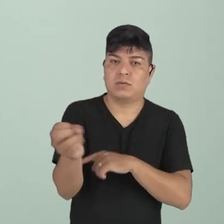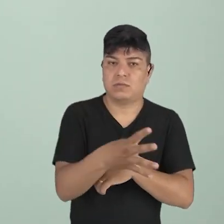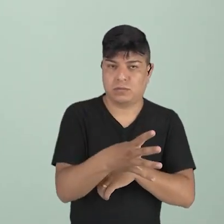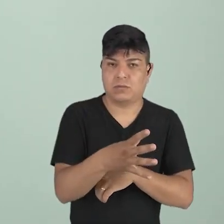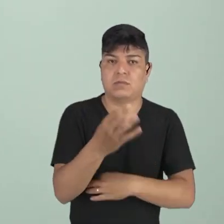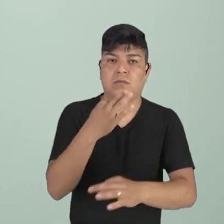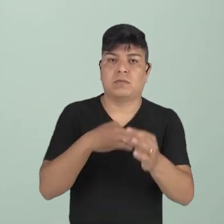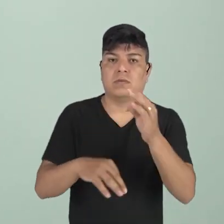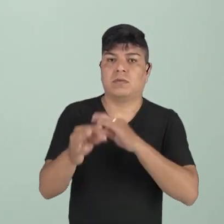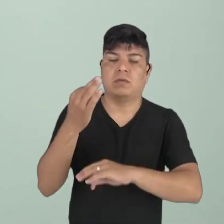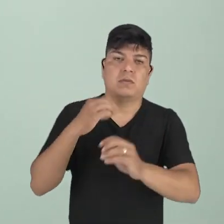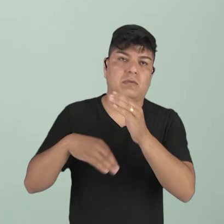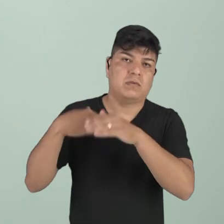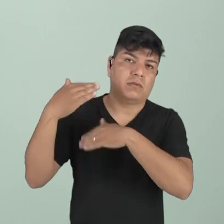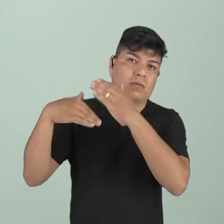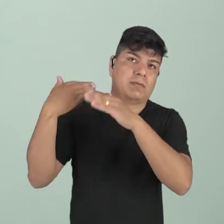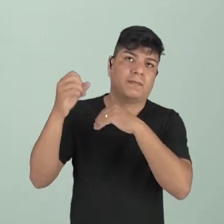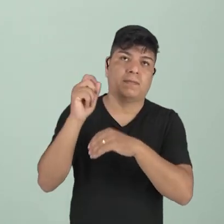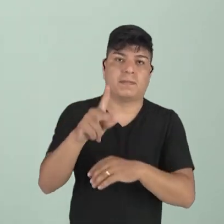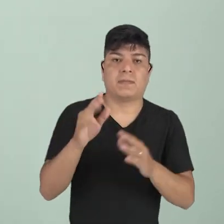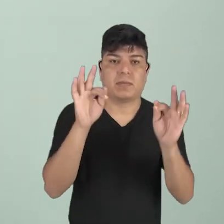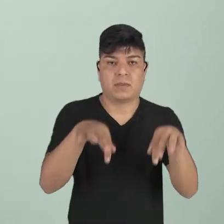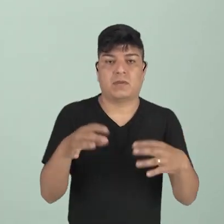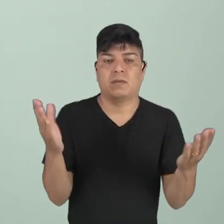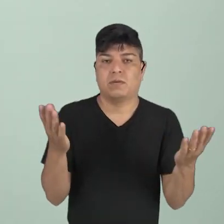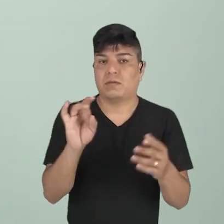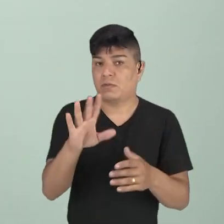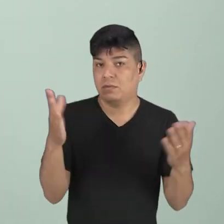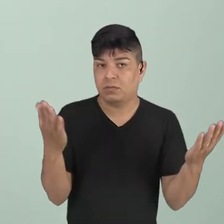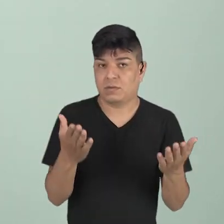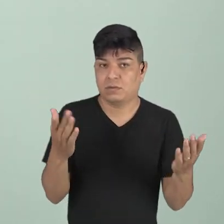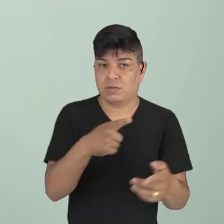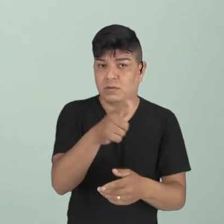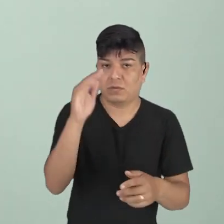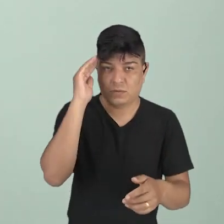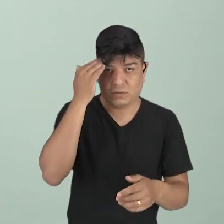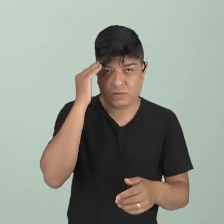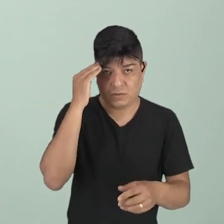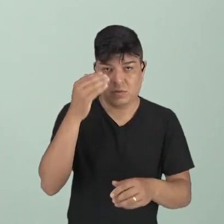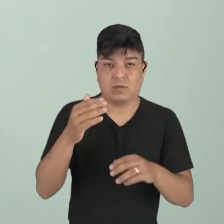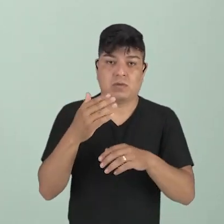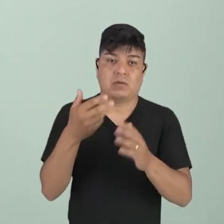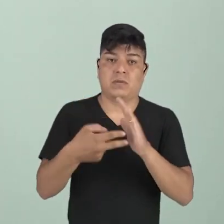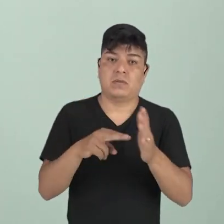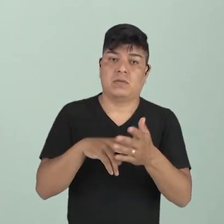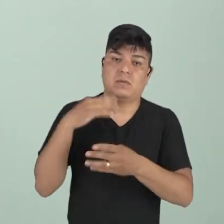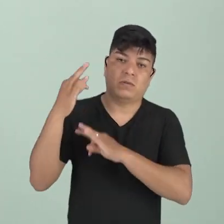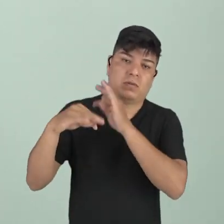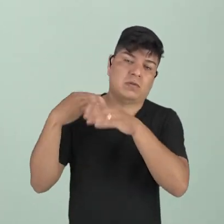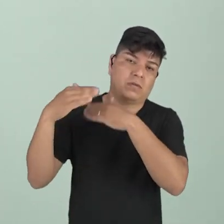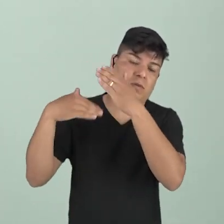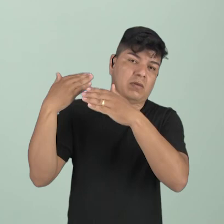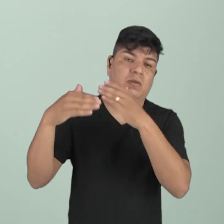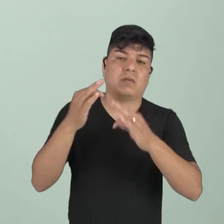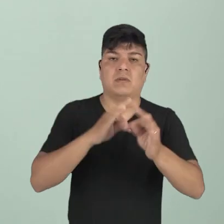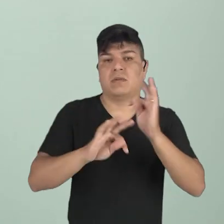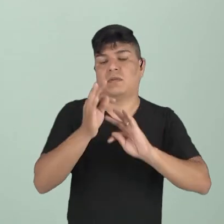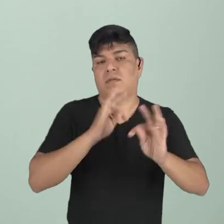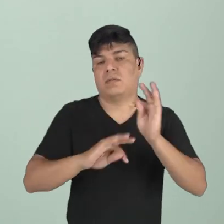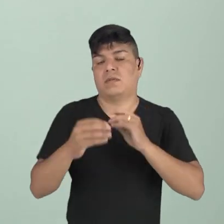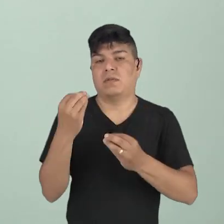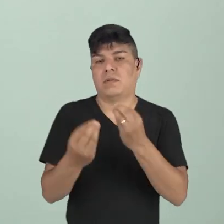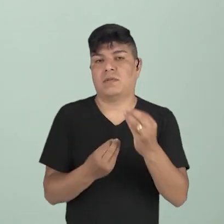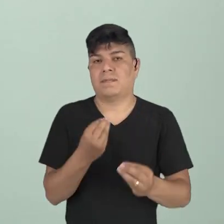moderno, né, aos avanços tecnológicos, tá bom? Ficamos por aqui, espero que vocês tenham entendido o que é o avanço tecnológico, né, e como que